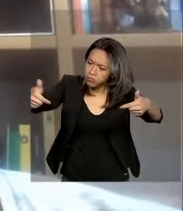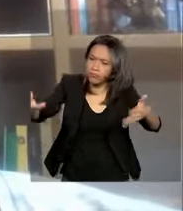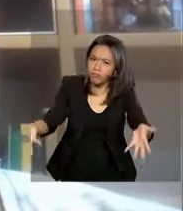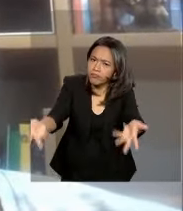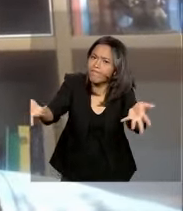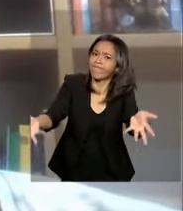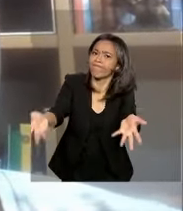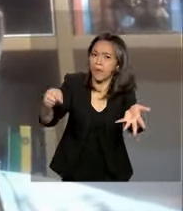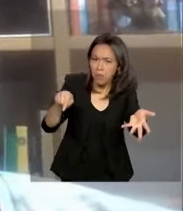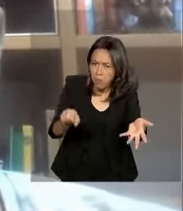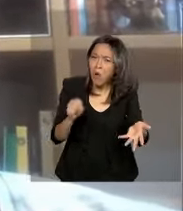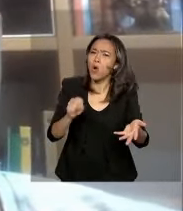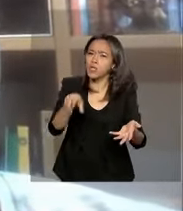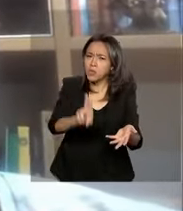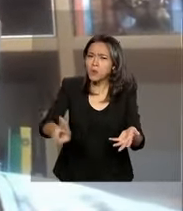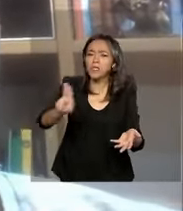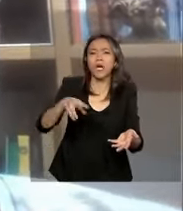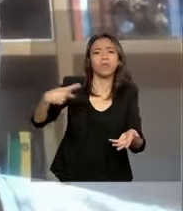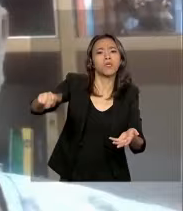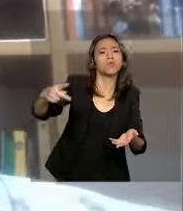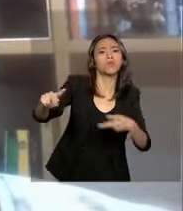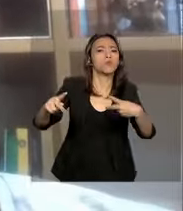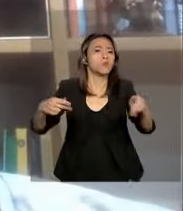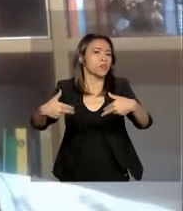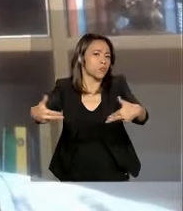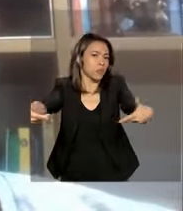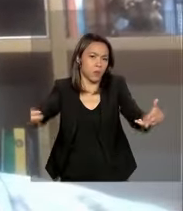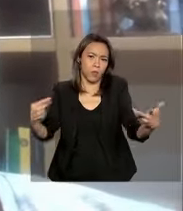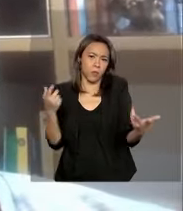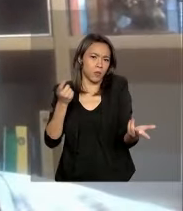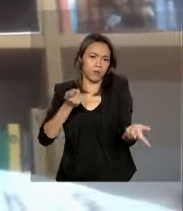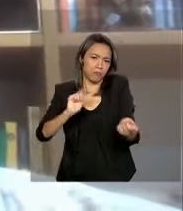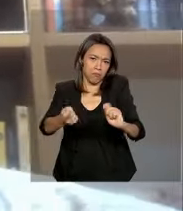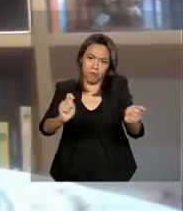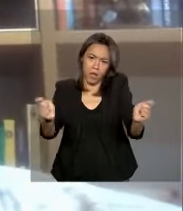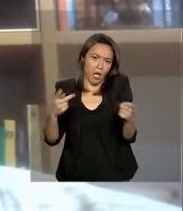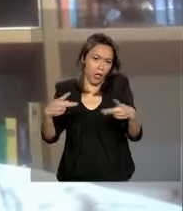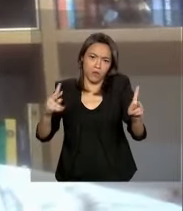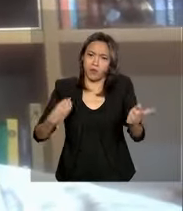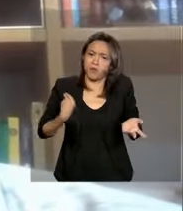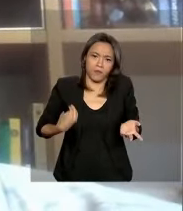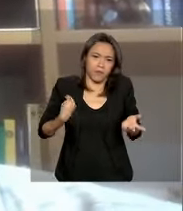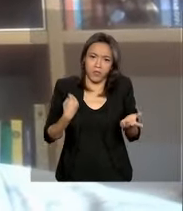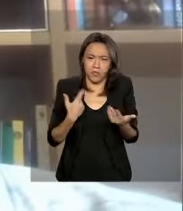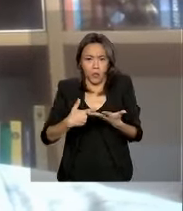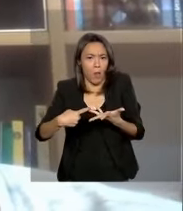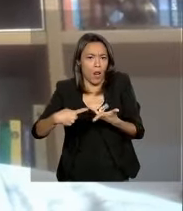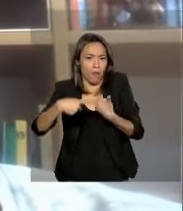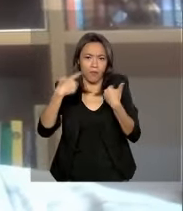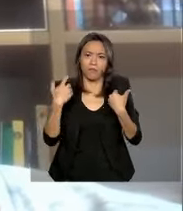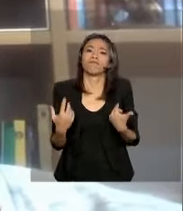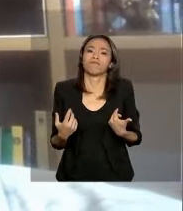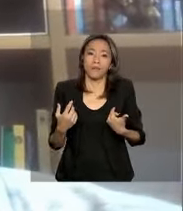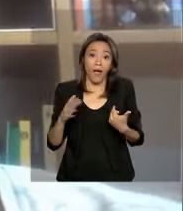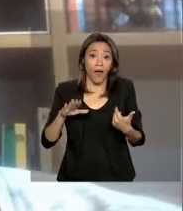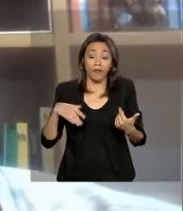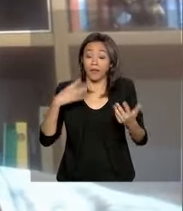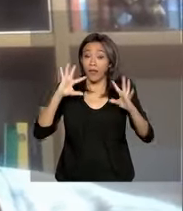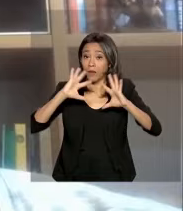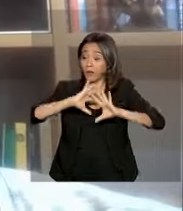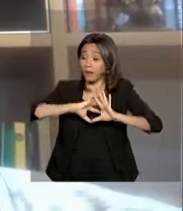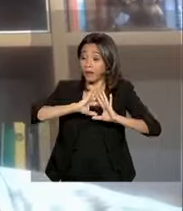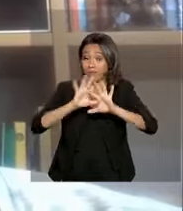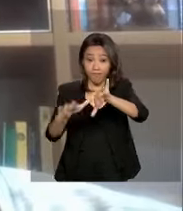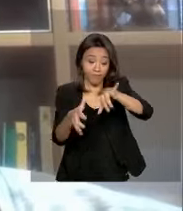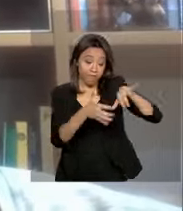dessa linha pode ser usada para as suas atividades, para pagar o seu dia a dia mesmo, a sua vida, para ele tocar a vida até quando sair dessa crise,